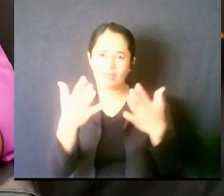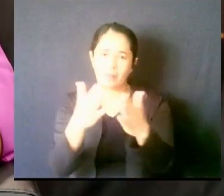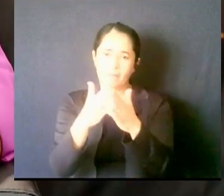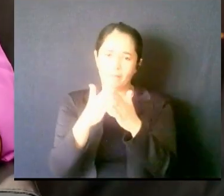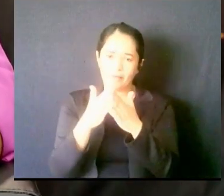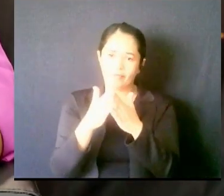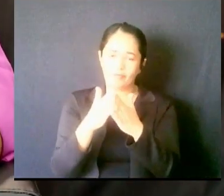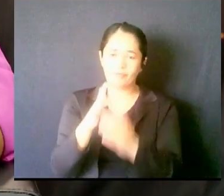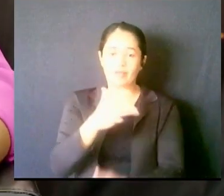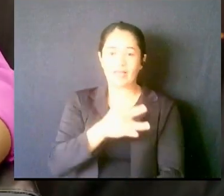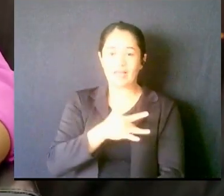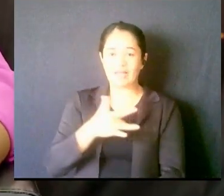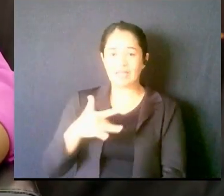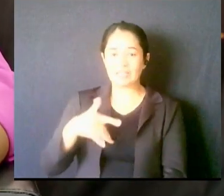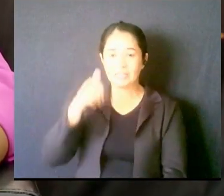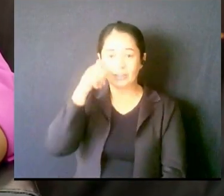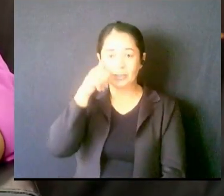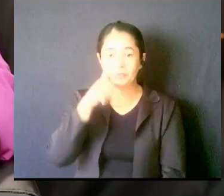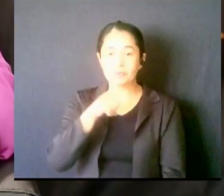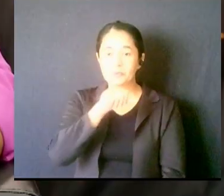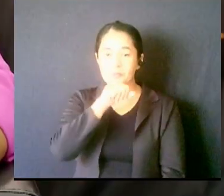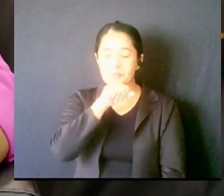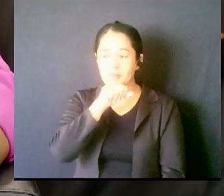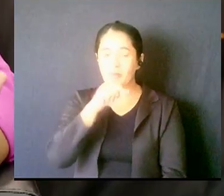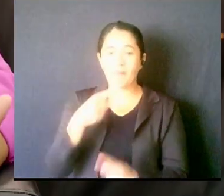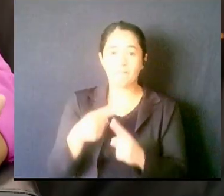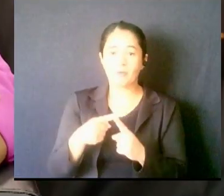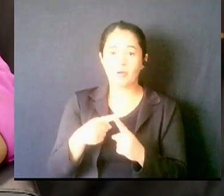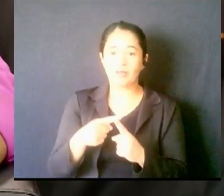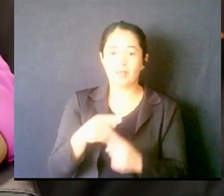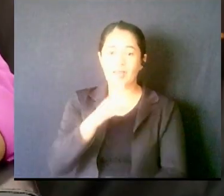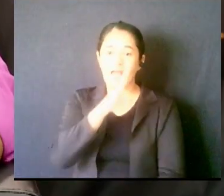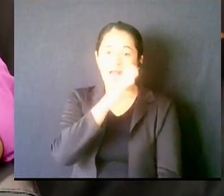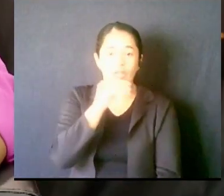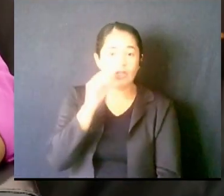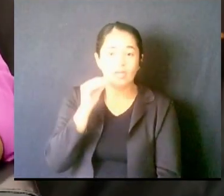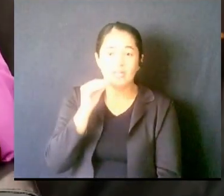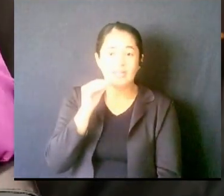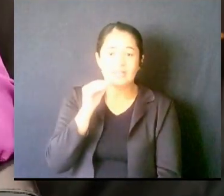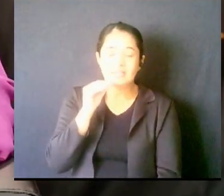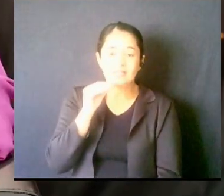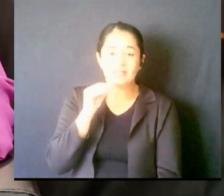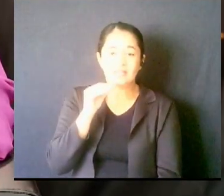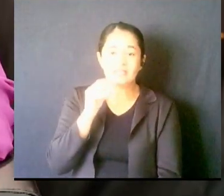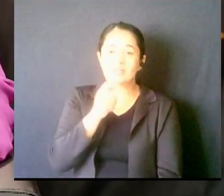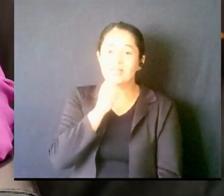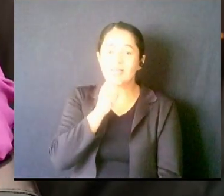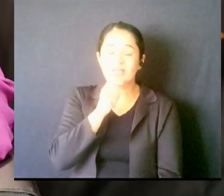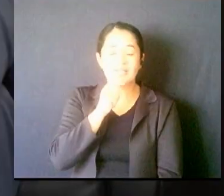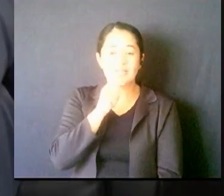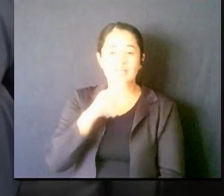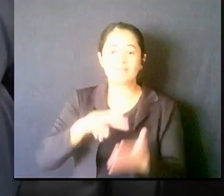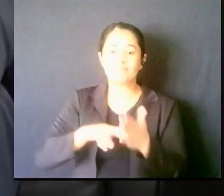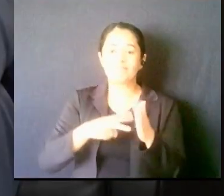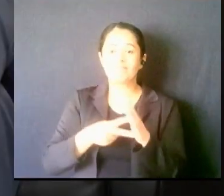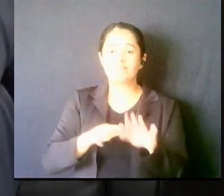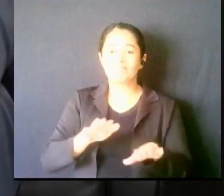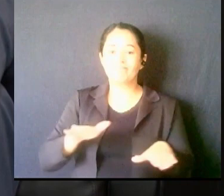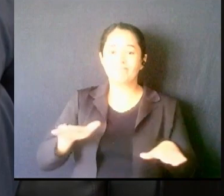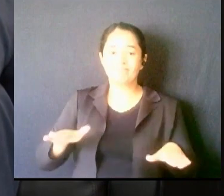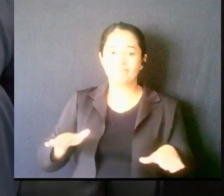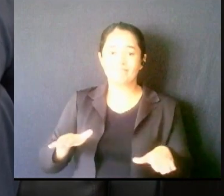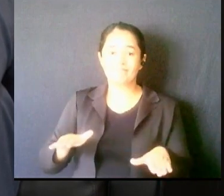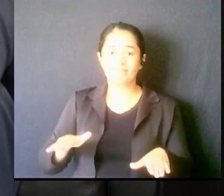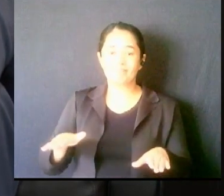corpinho de criança ainda, né, que não está preparado para uma gestação. A